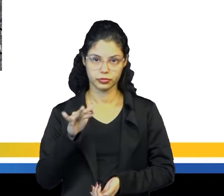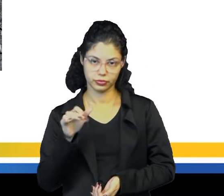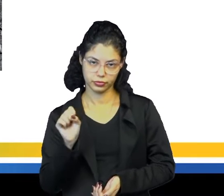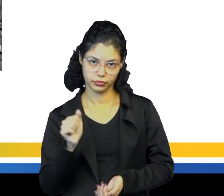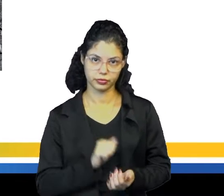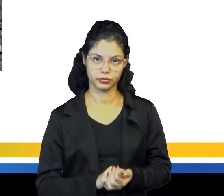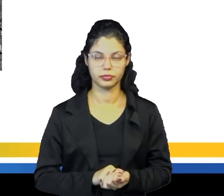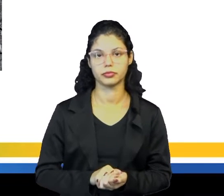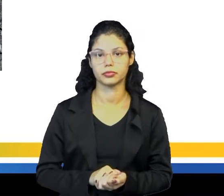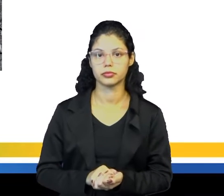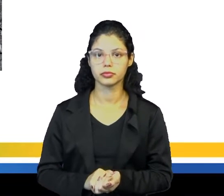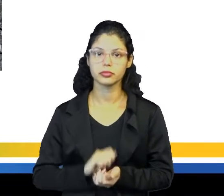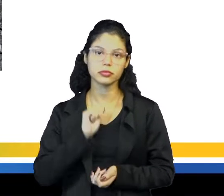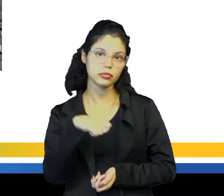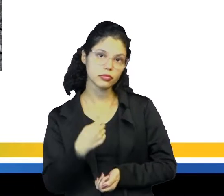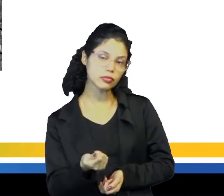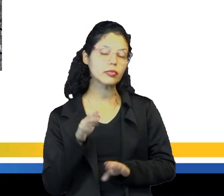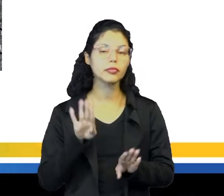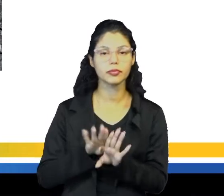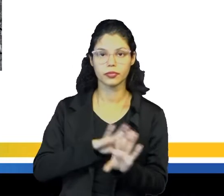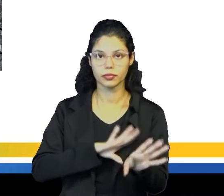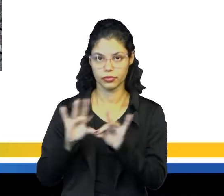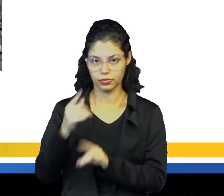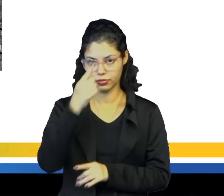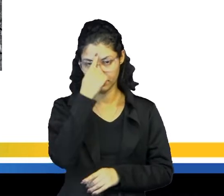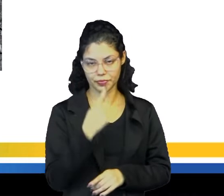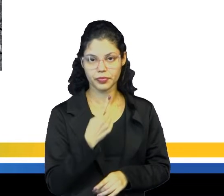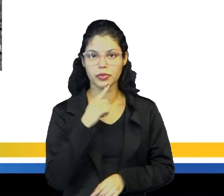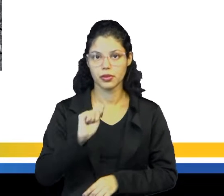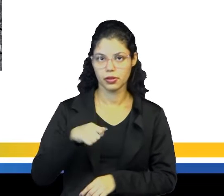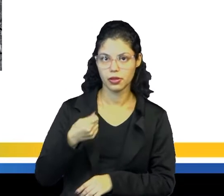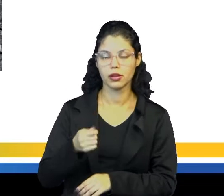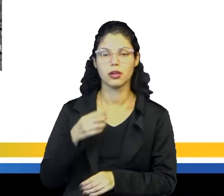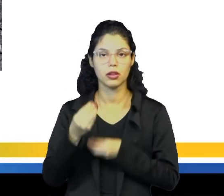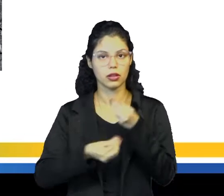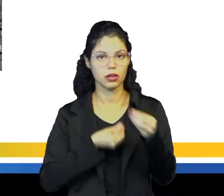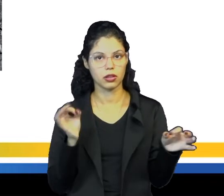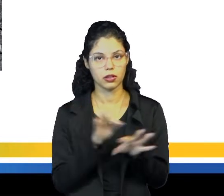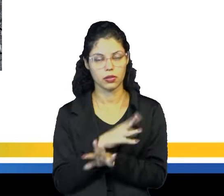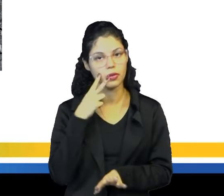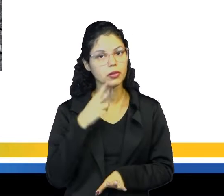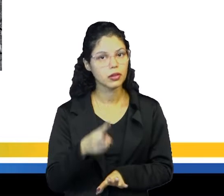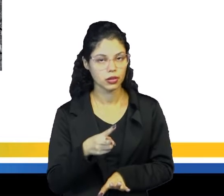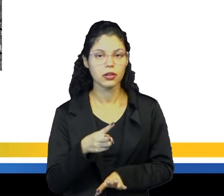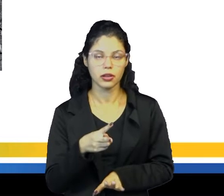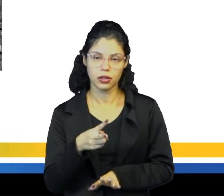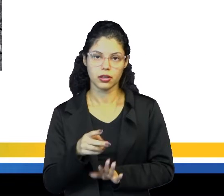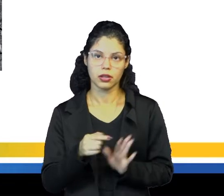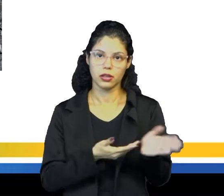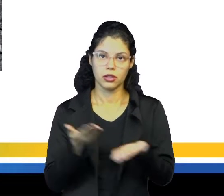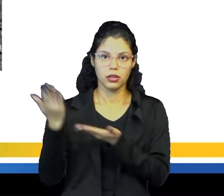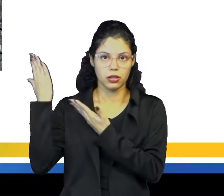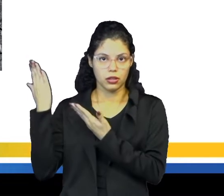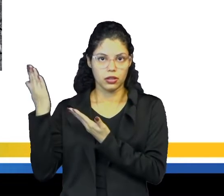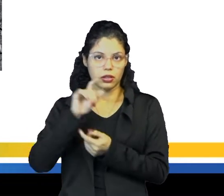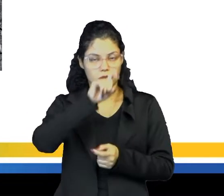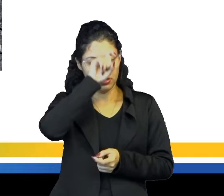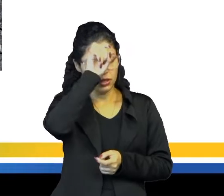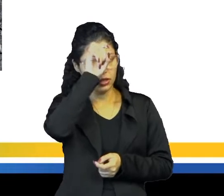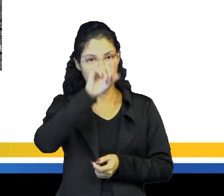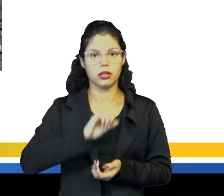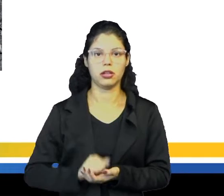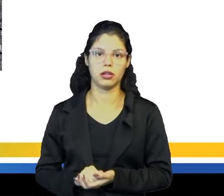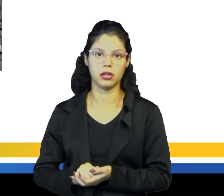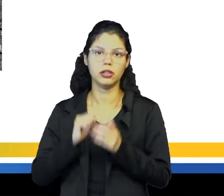Pictogramas. Os pictogramas são sinais, né, que através de uma figura ou de um símbolo, como a gente acabou de ver aí no alfabeto egípcio, né,